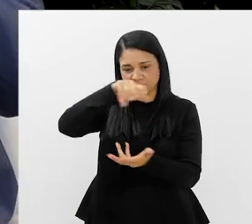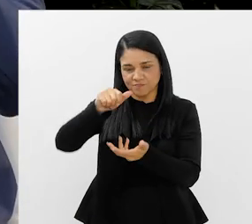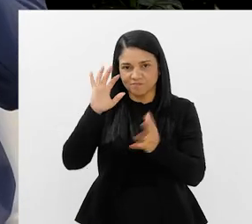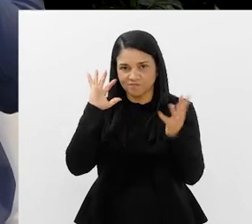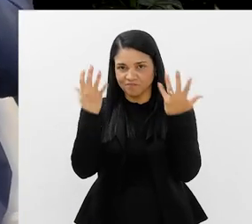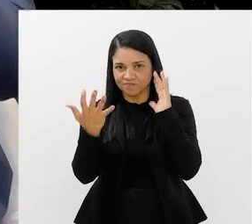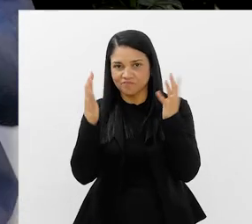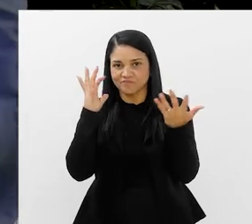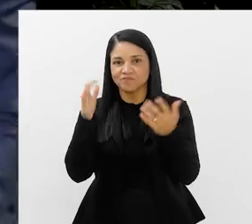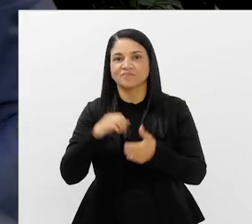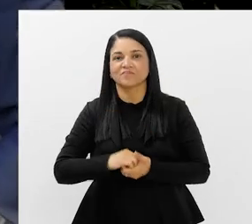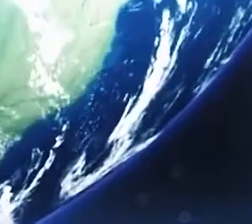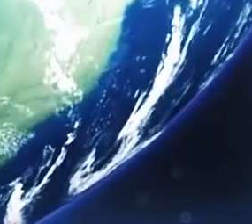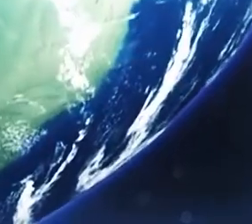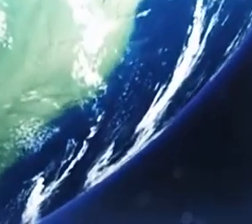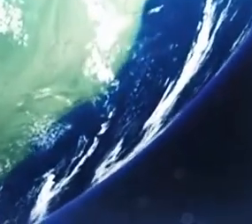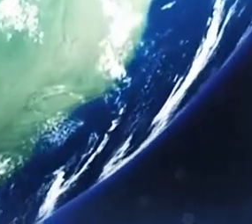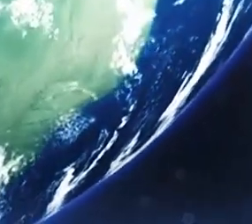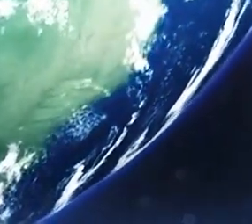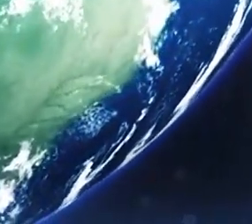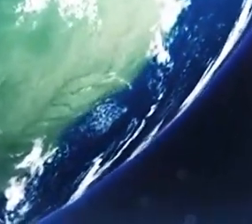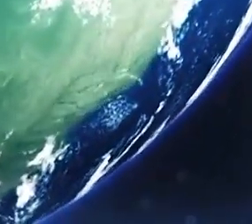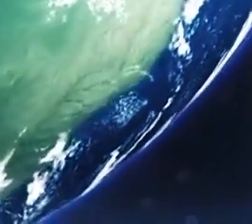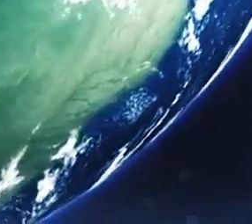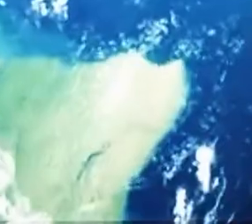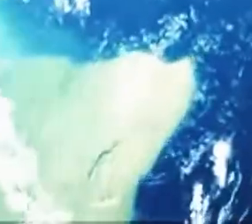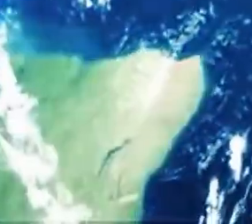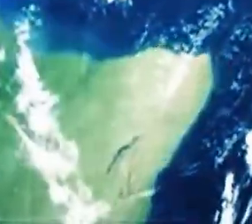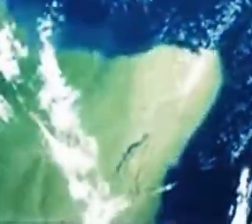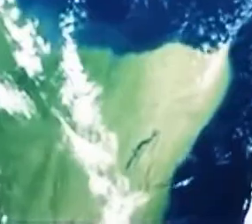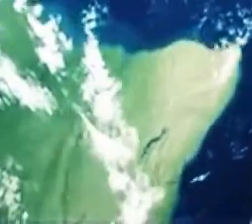notícias sobre meio ambiente.